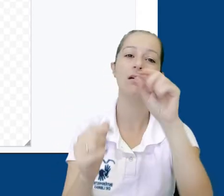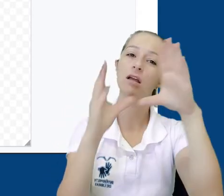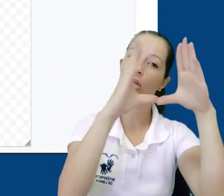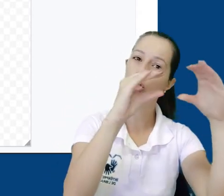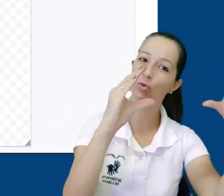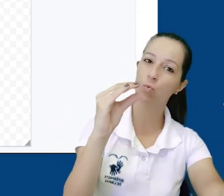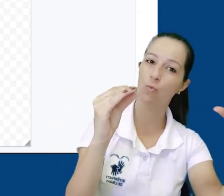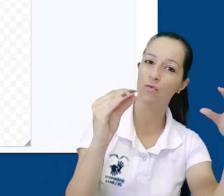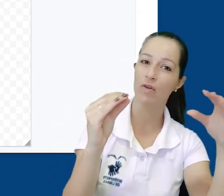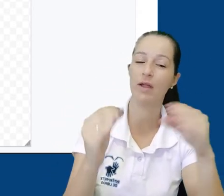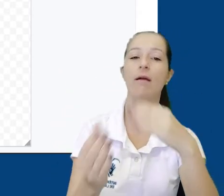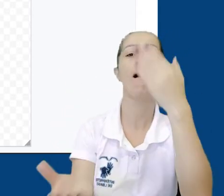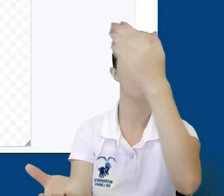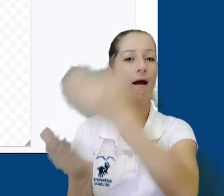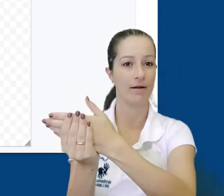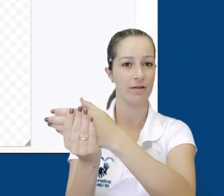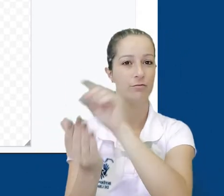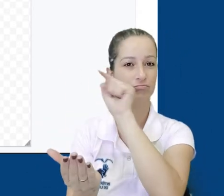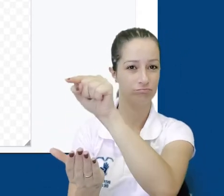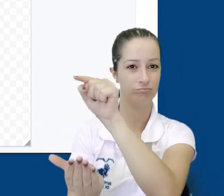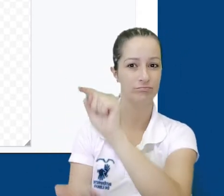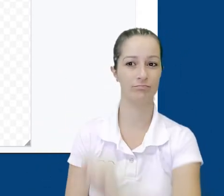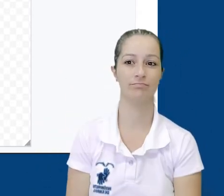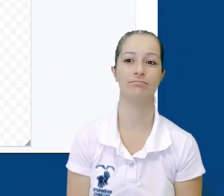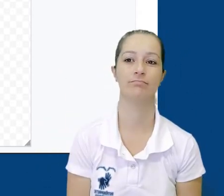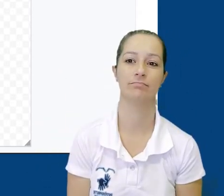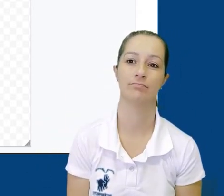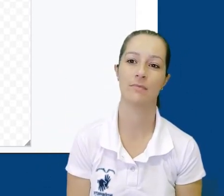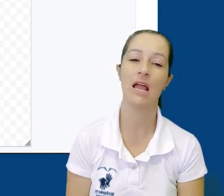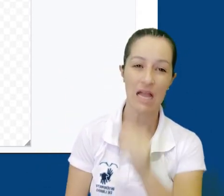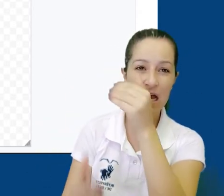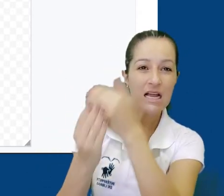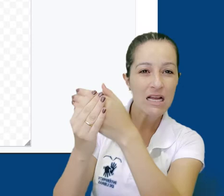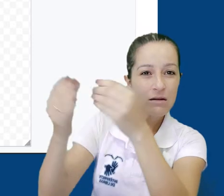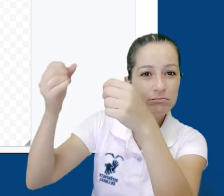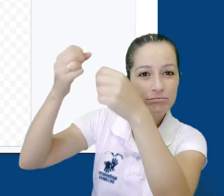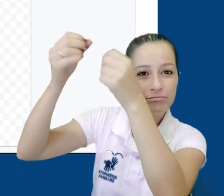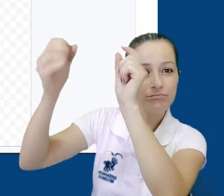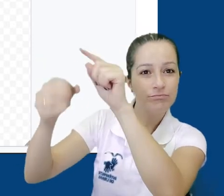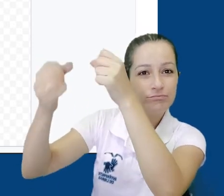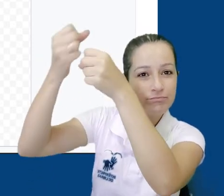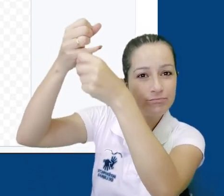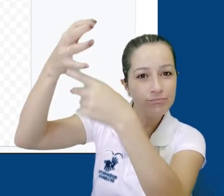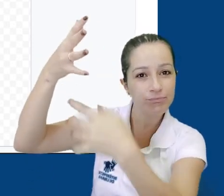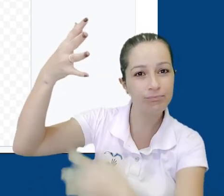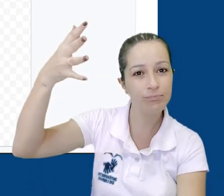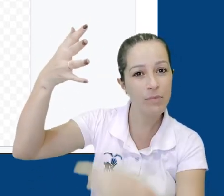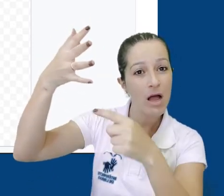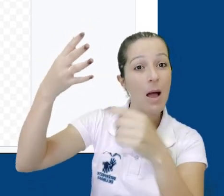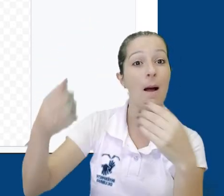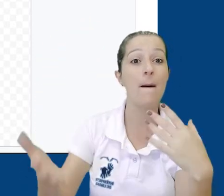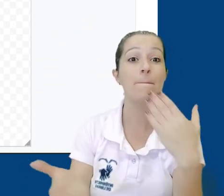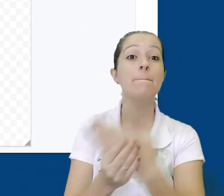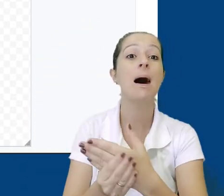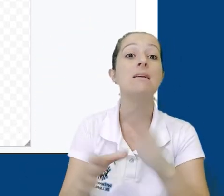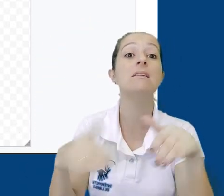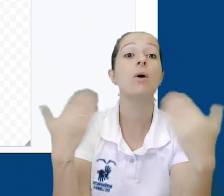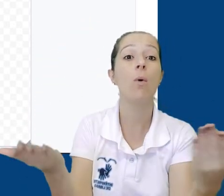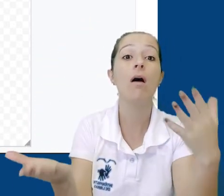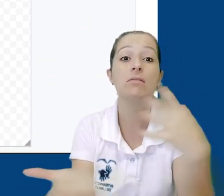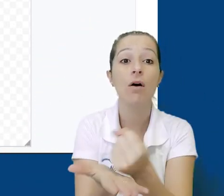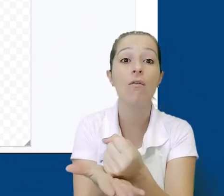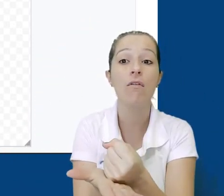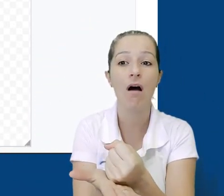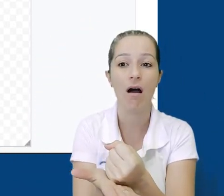do nosso desenho entre os ícones de estrela e nuvem e ao clicarmos nele podemos escolher em qual pássaro é um